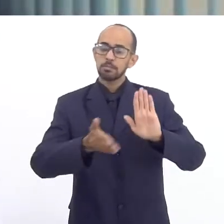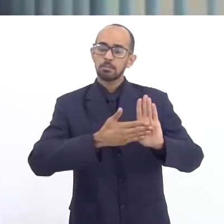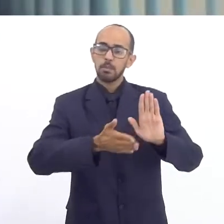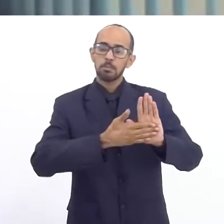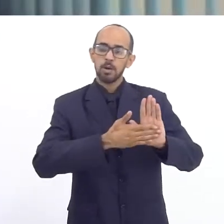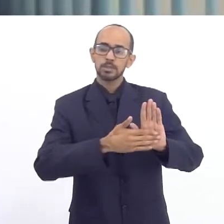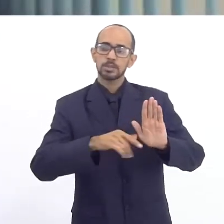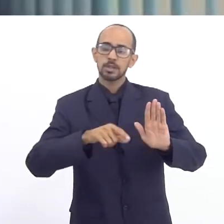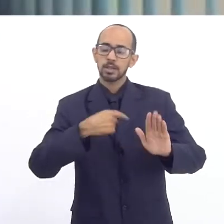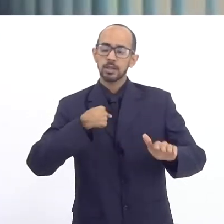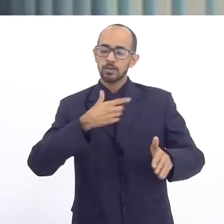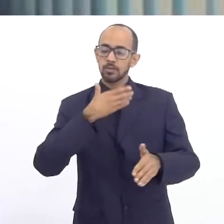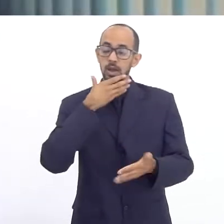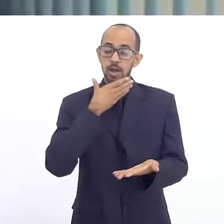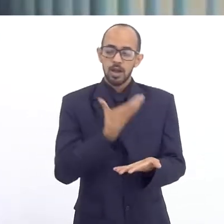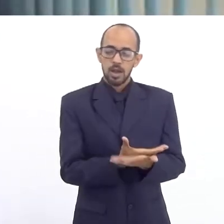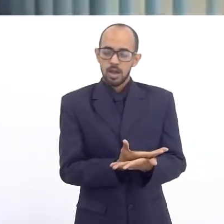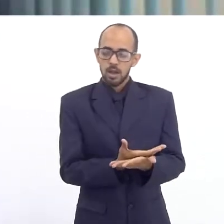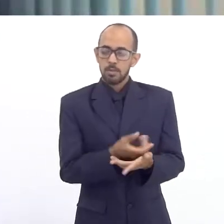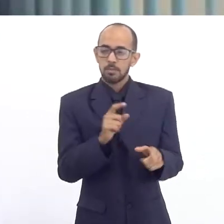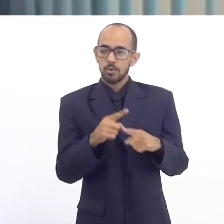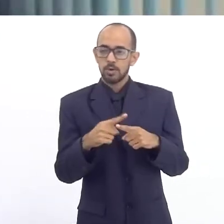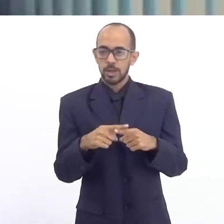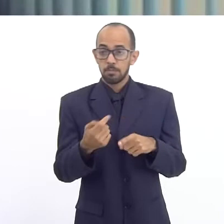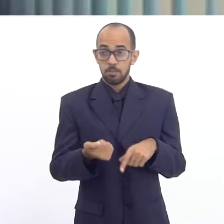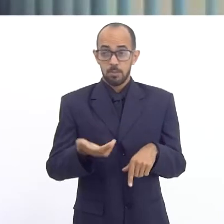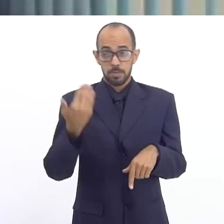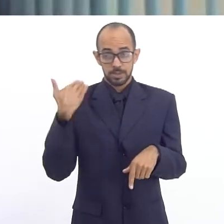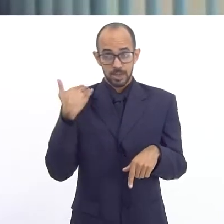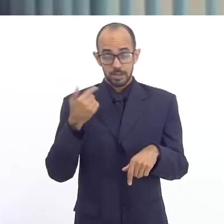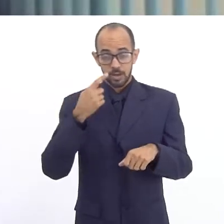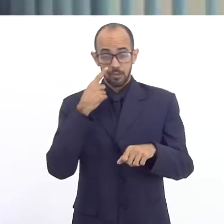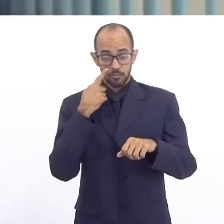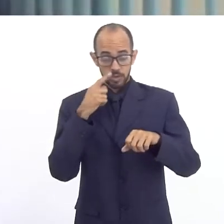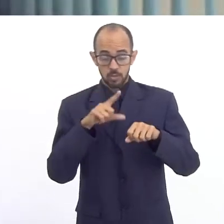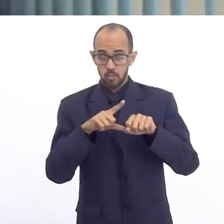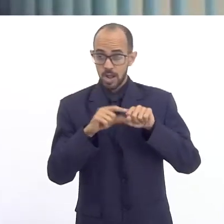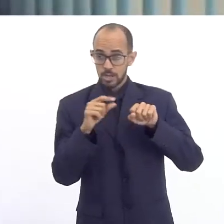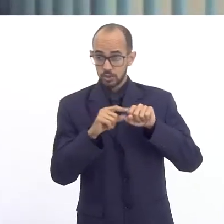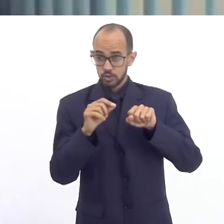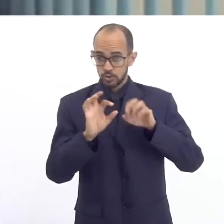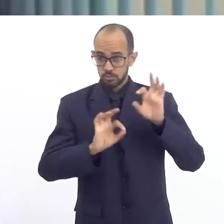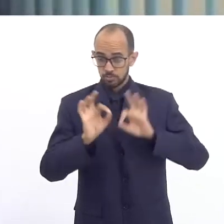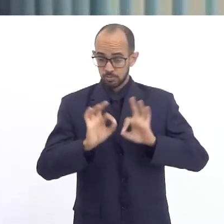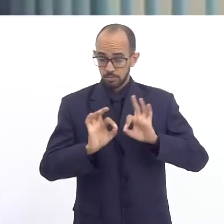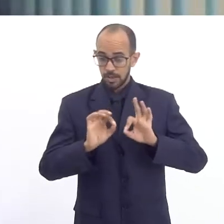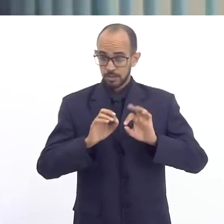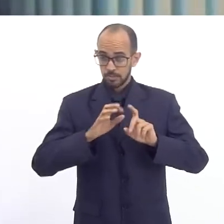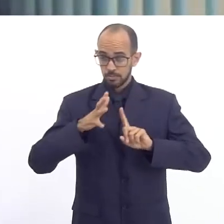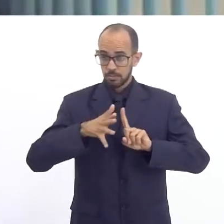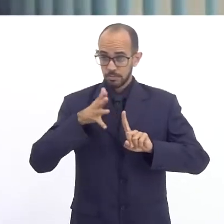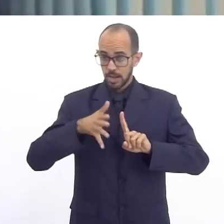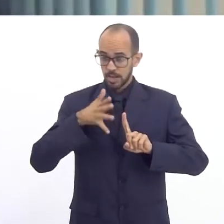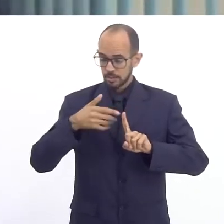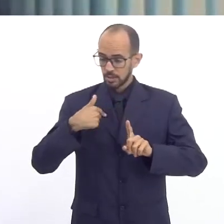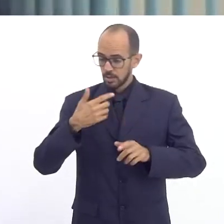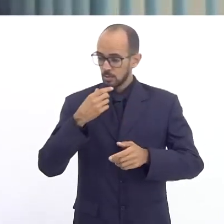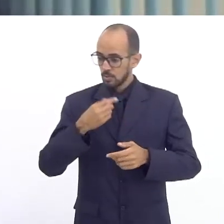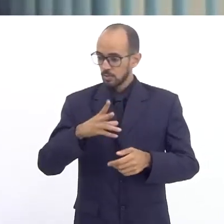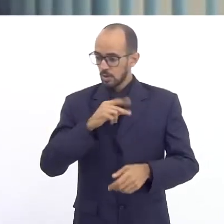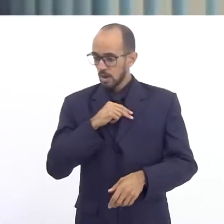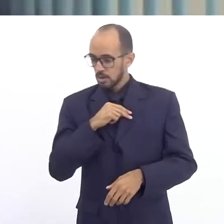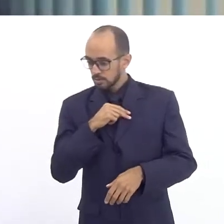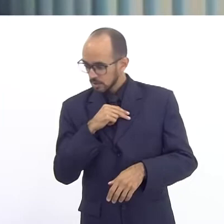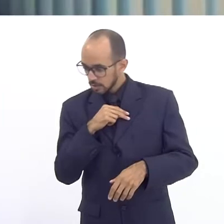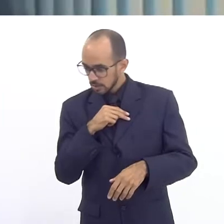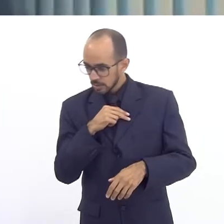propósito, até assim, eu fico impressionada, porque recentemente eu li um artigo, preparando uma palestra, eu li um artigo que